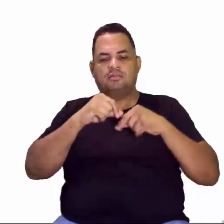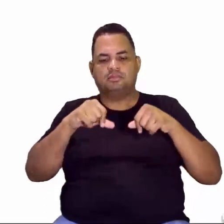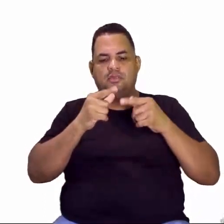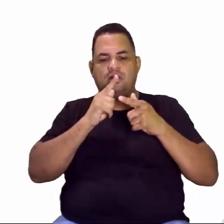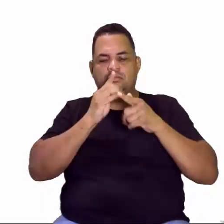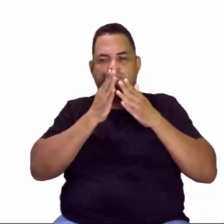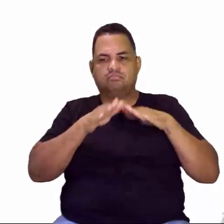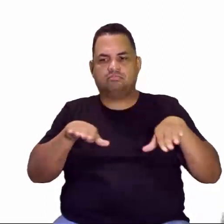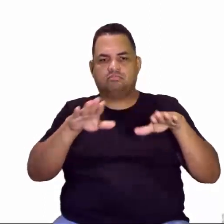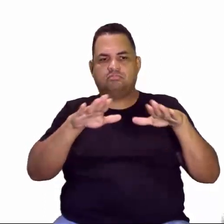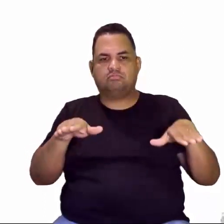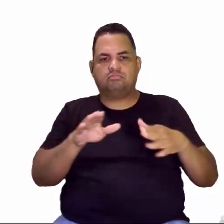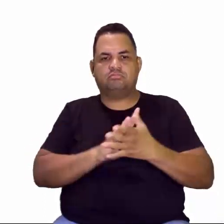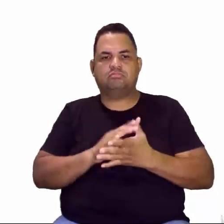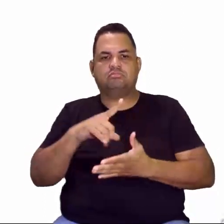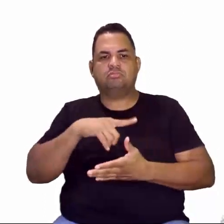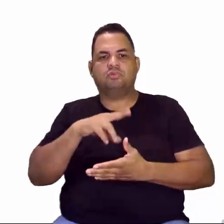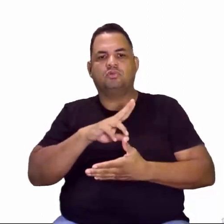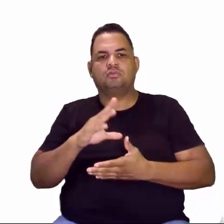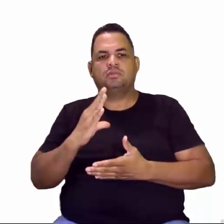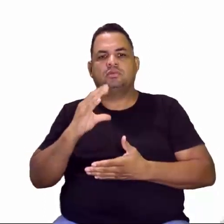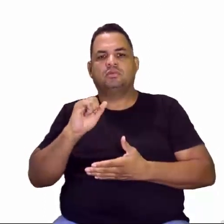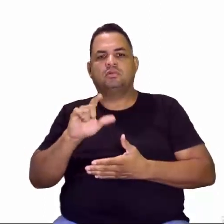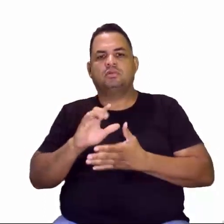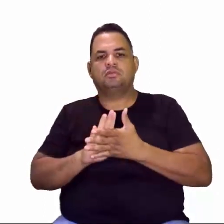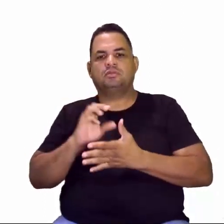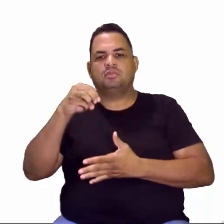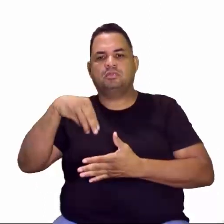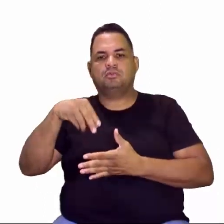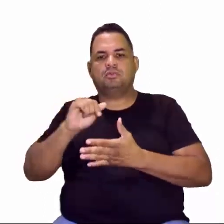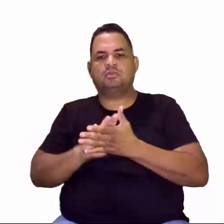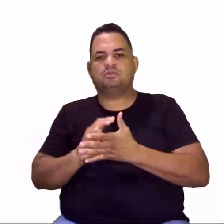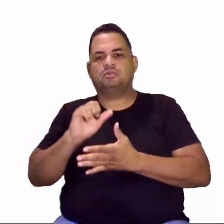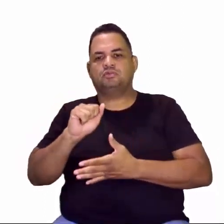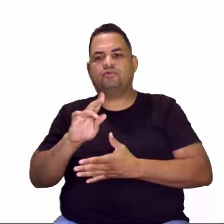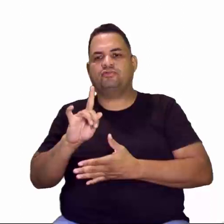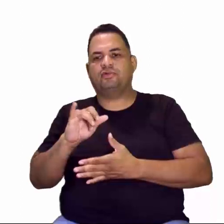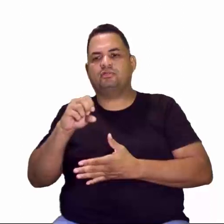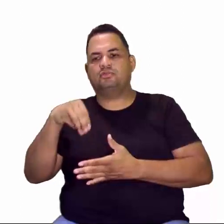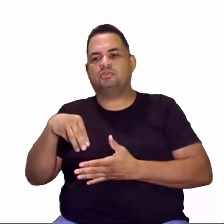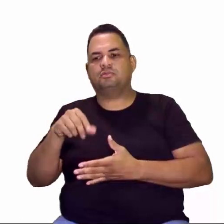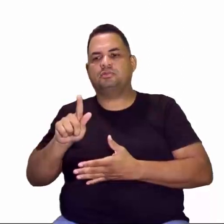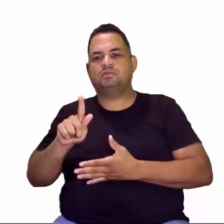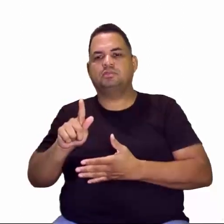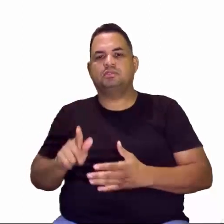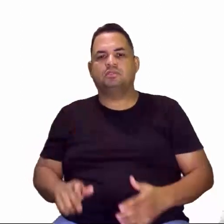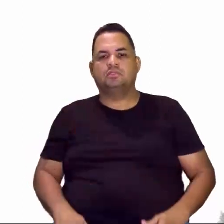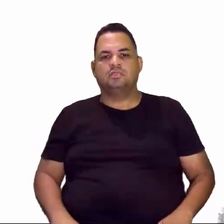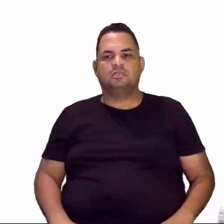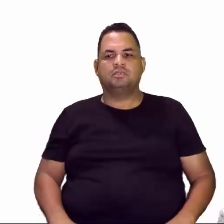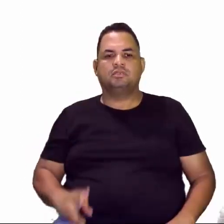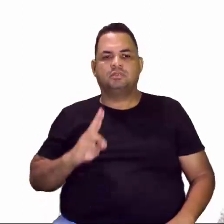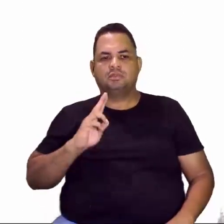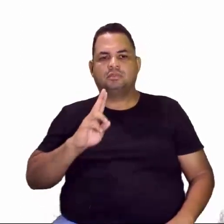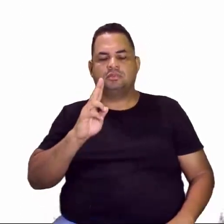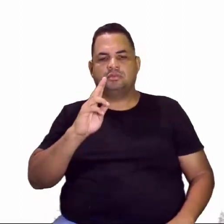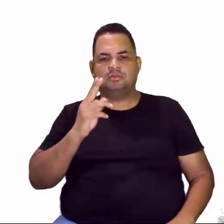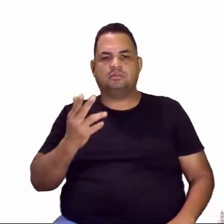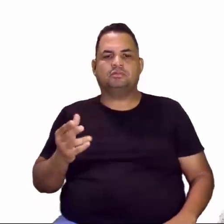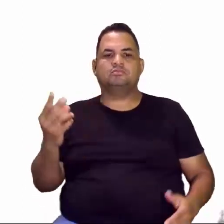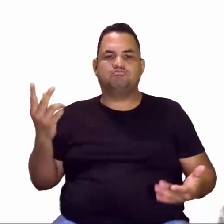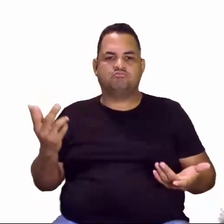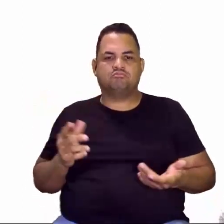sal marinho na forma de cloreto de magnésio e sulfato de magnésio. Durante